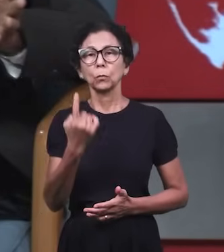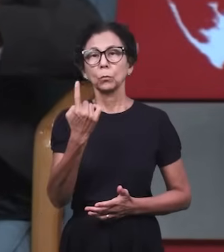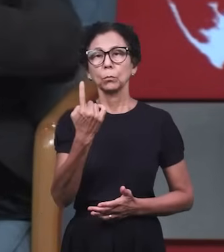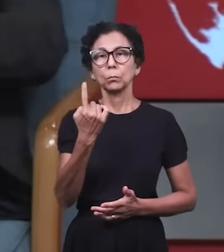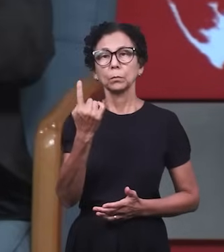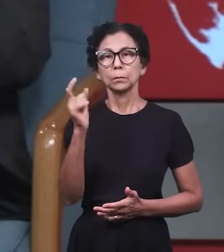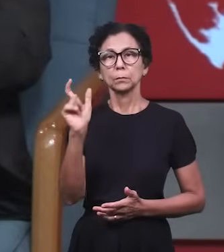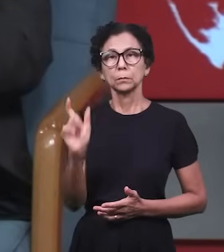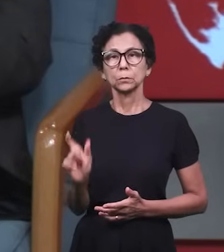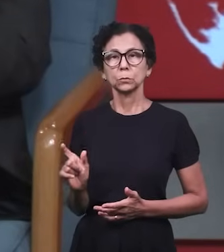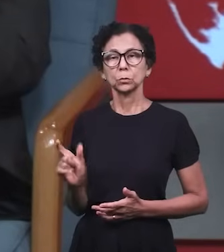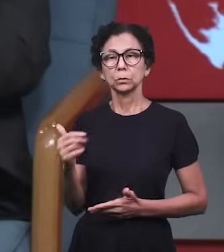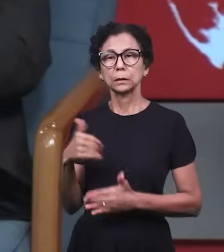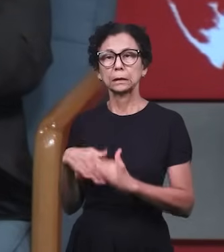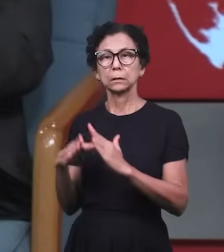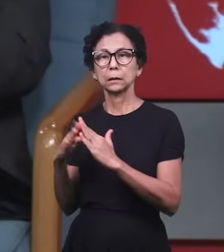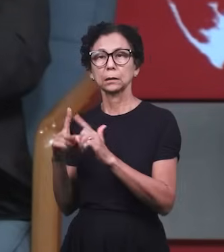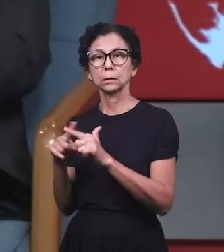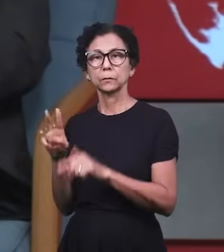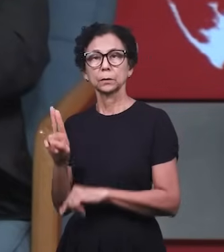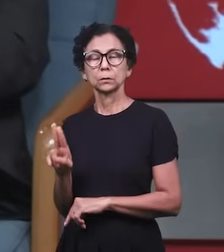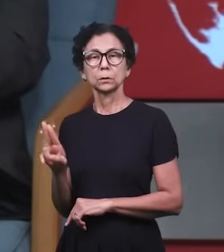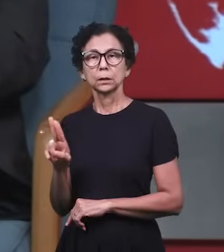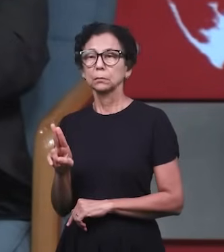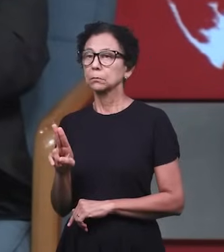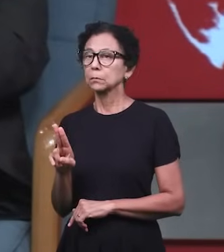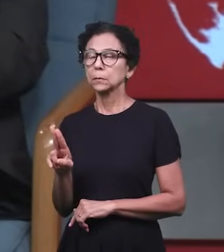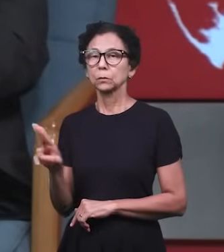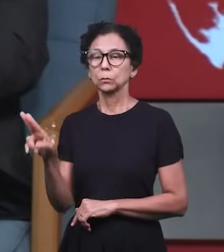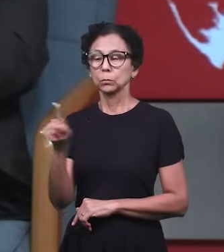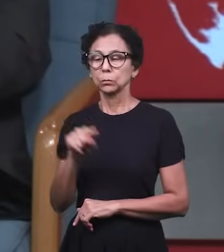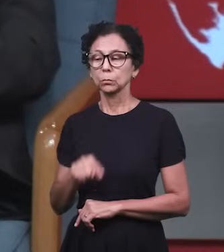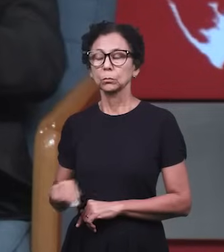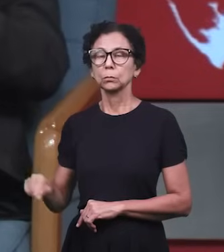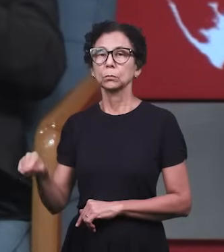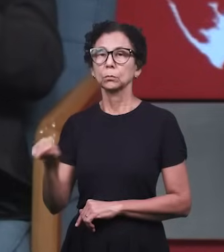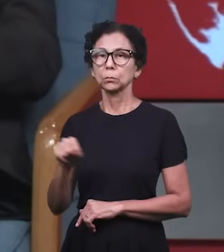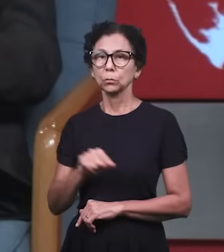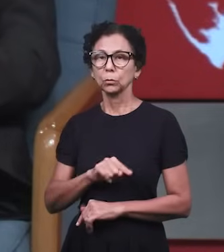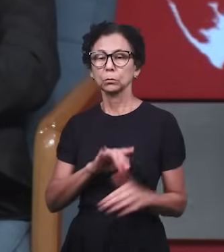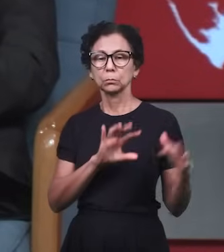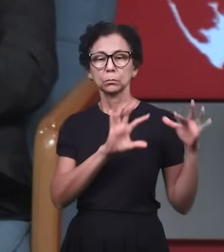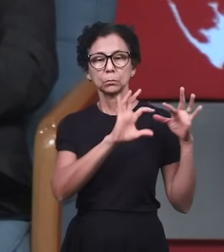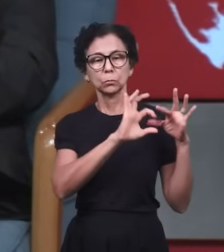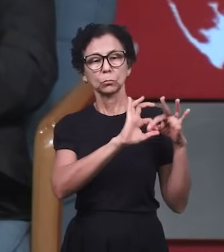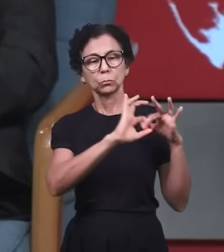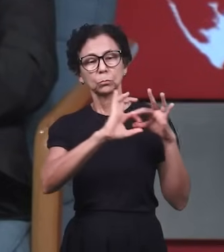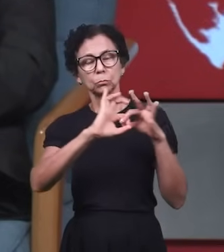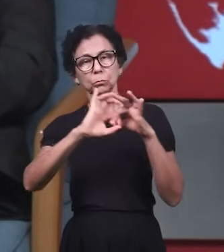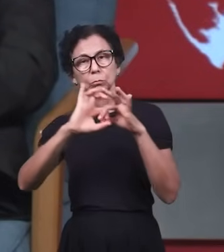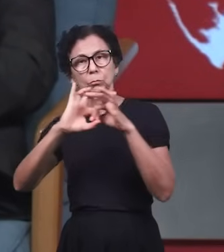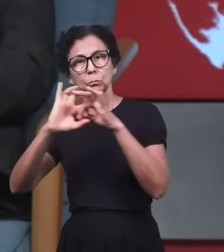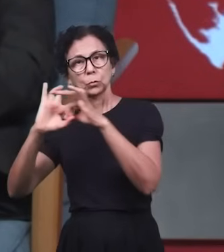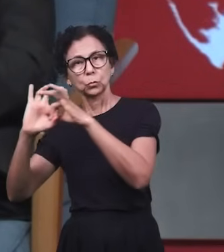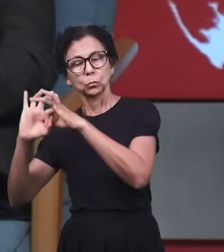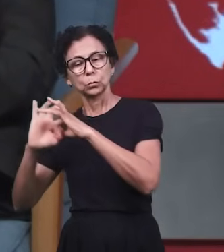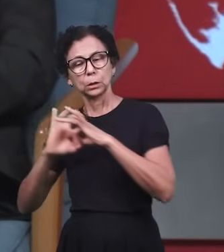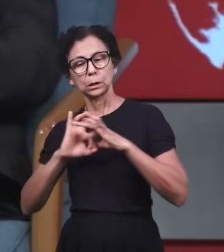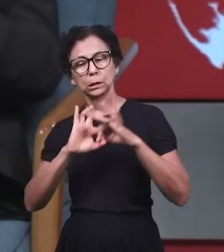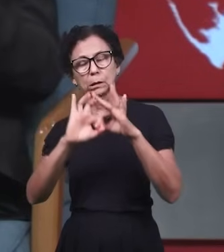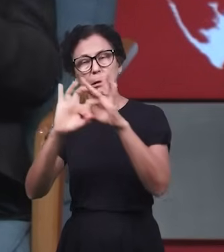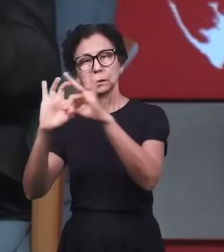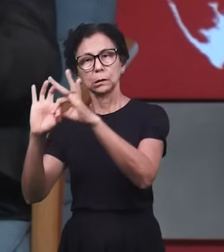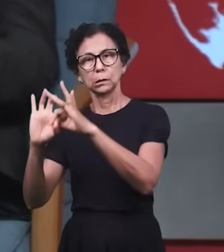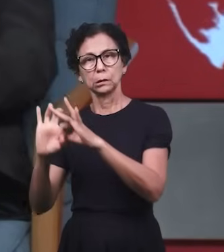que funcione isoladamente, mas todos os segmentos do corpo funcionam de forma